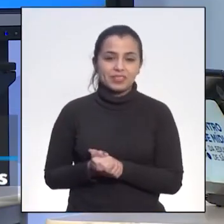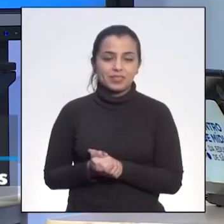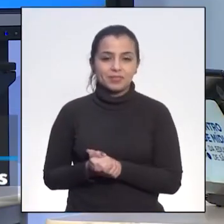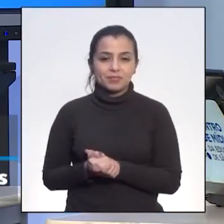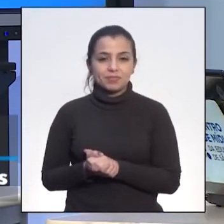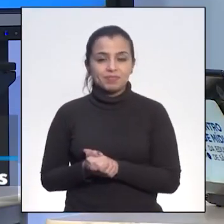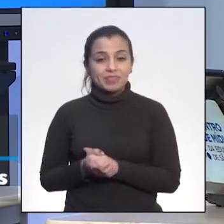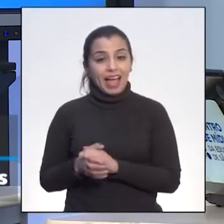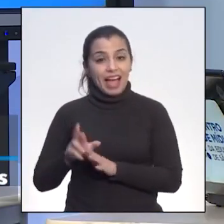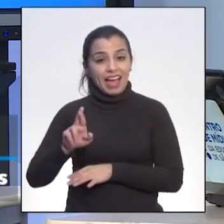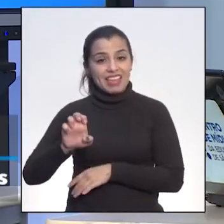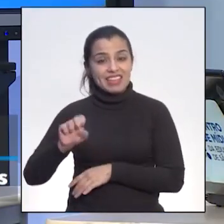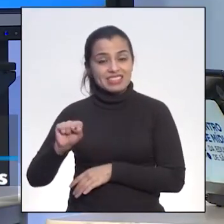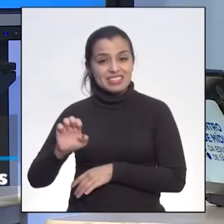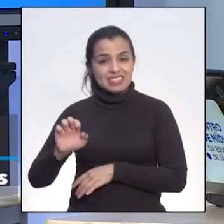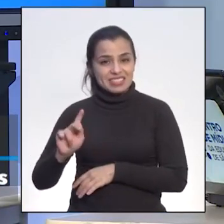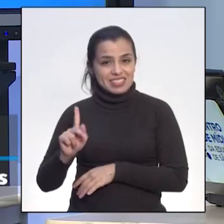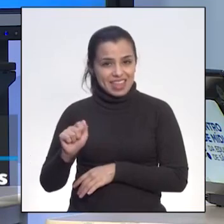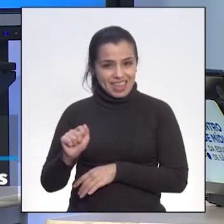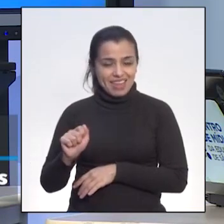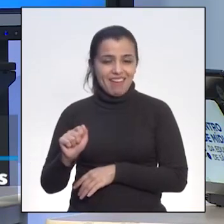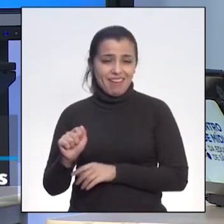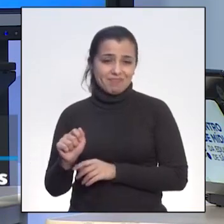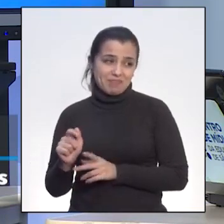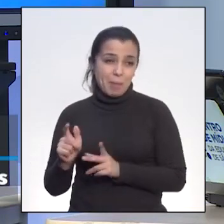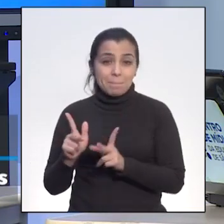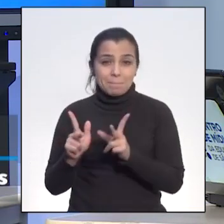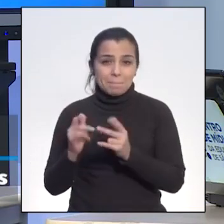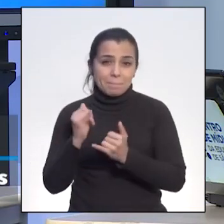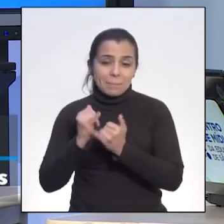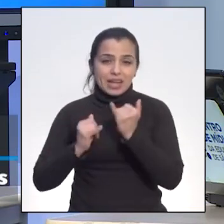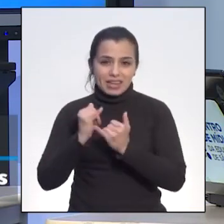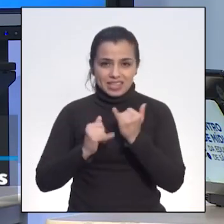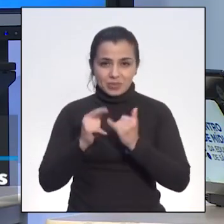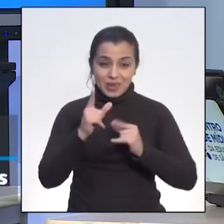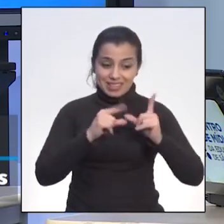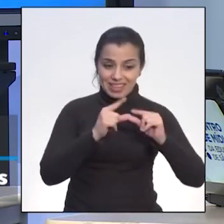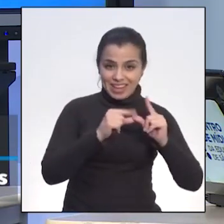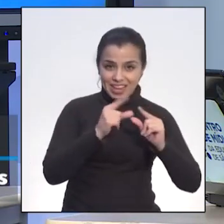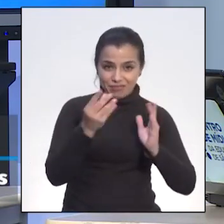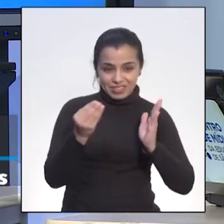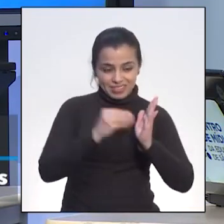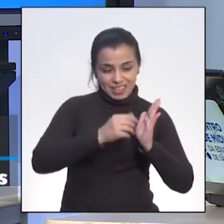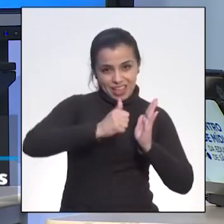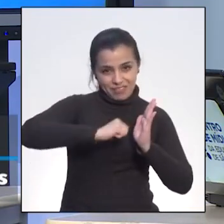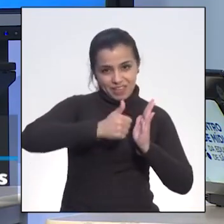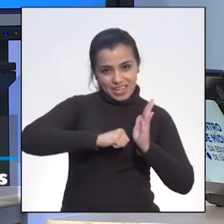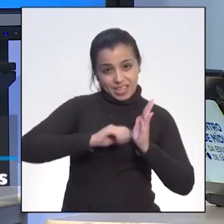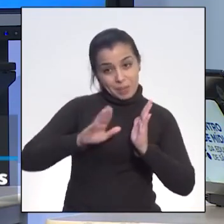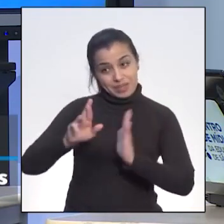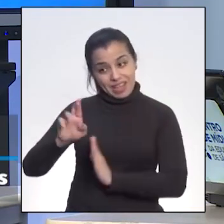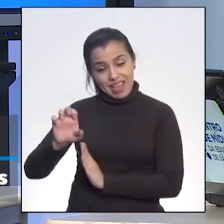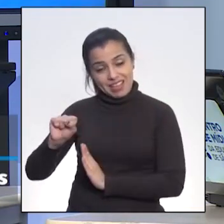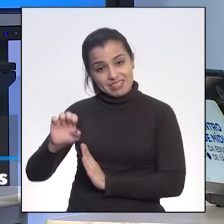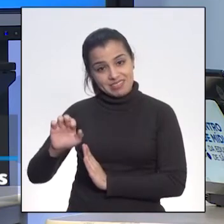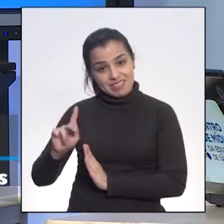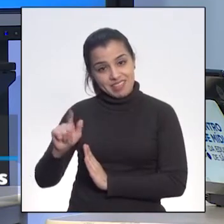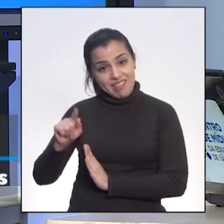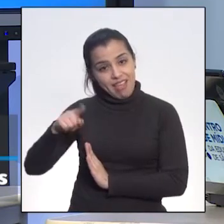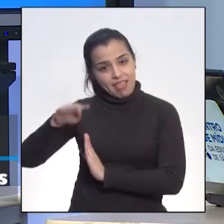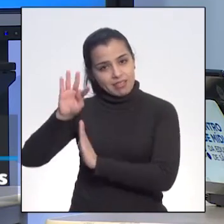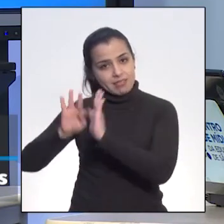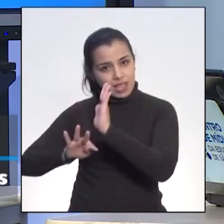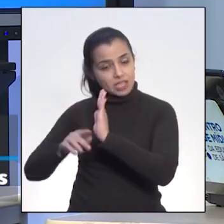na avaliação. É o texto que você organiza, mas esse texto ele tem que estar organizado, né? E para saber